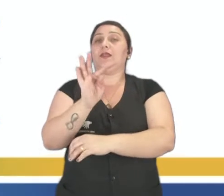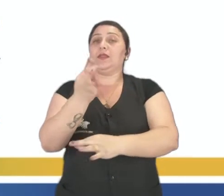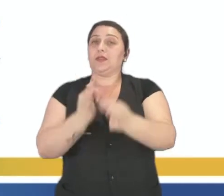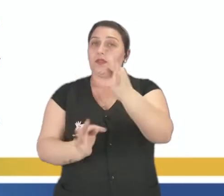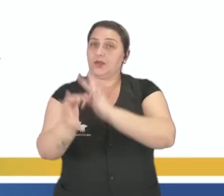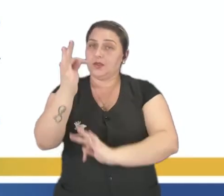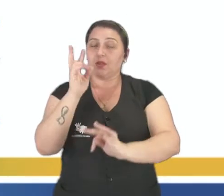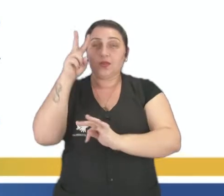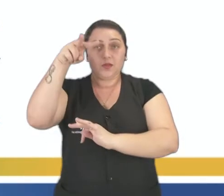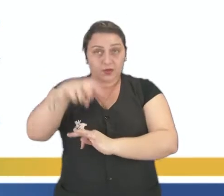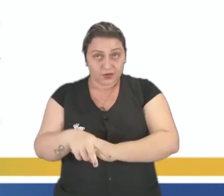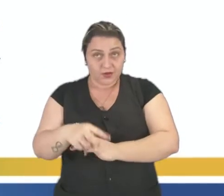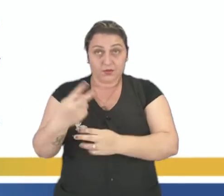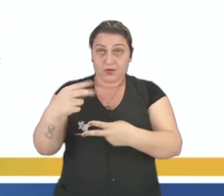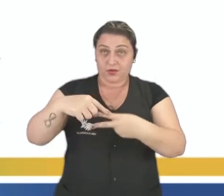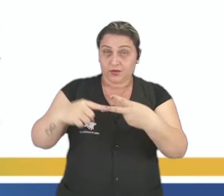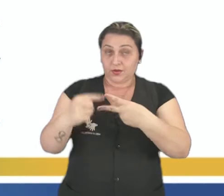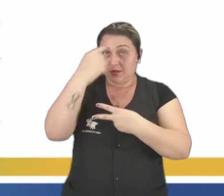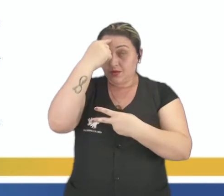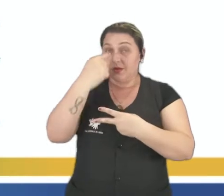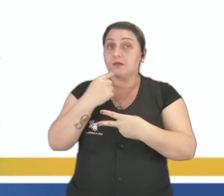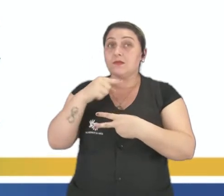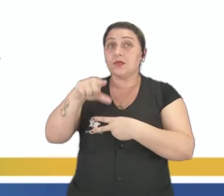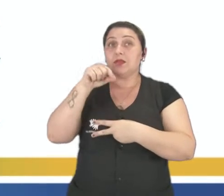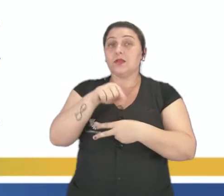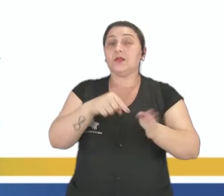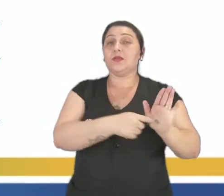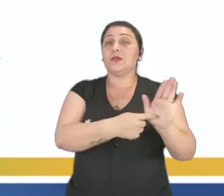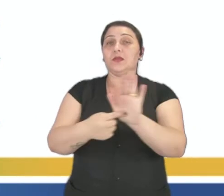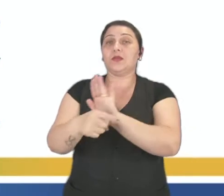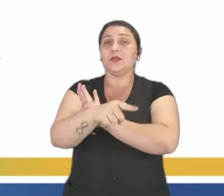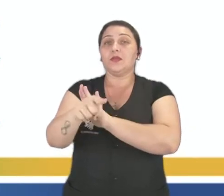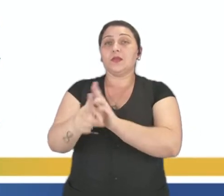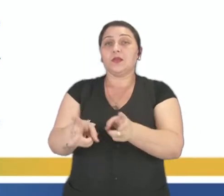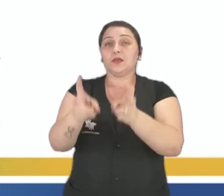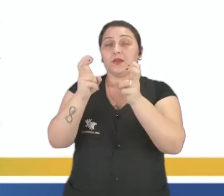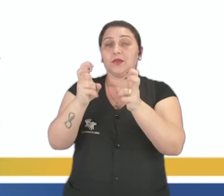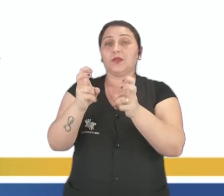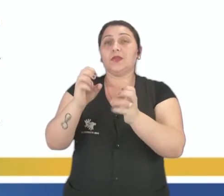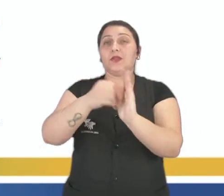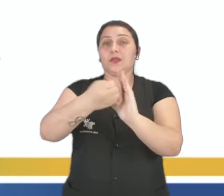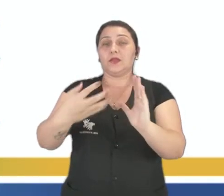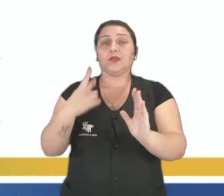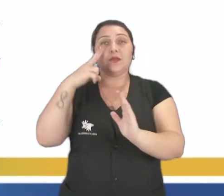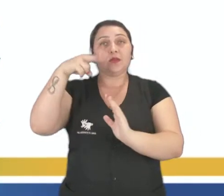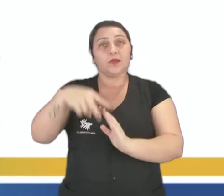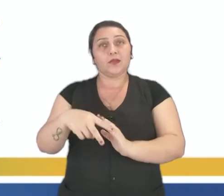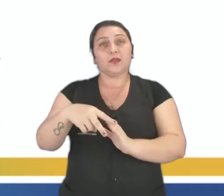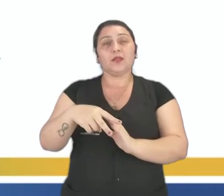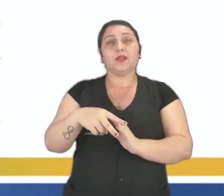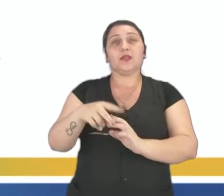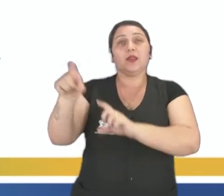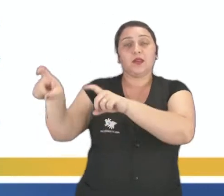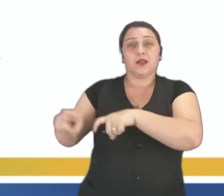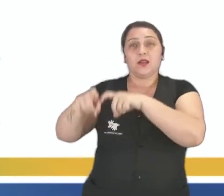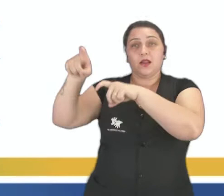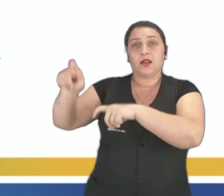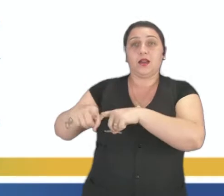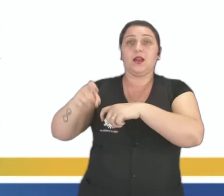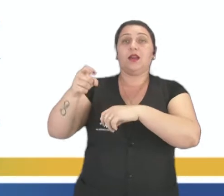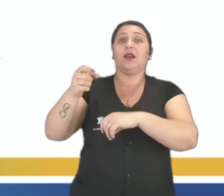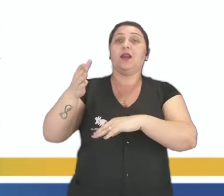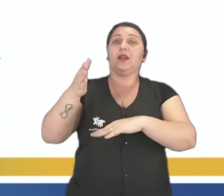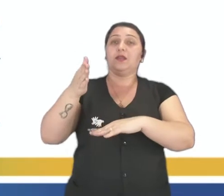Se você olhar para essas duas imagens que eu escolhi para você identificar essa característica, veja só, a agricultura moderna, ela é